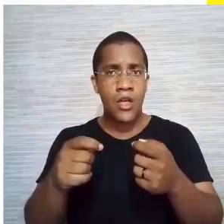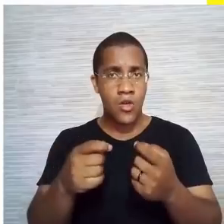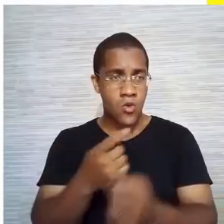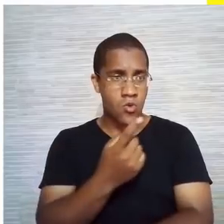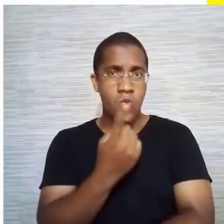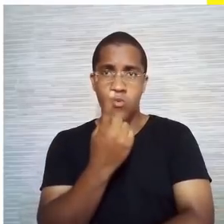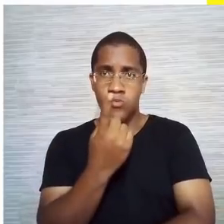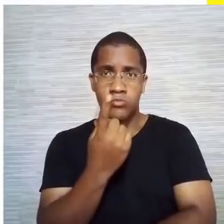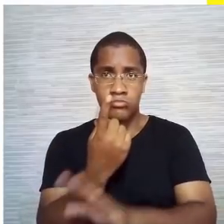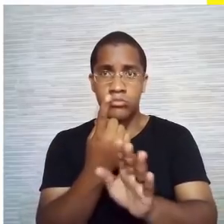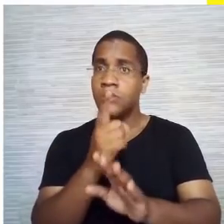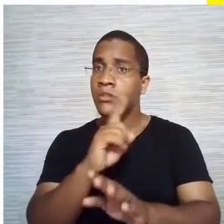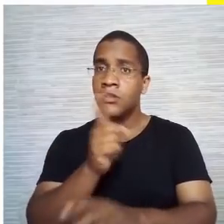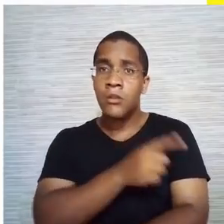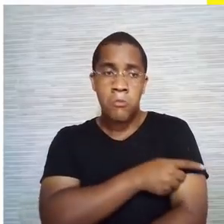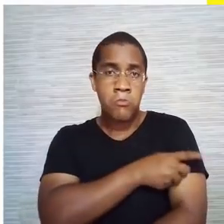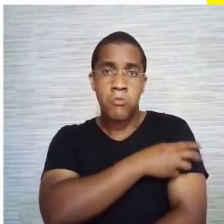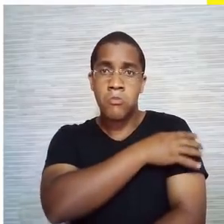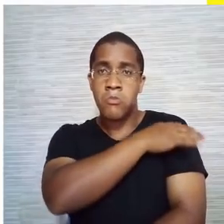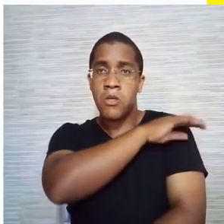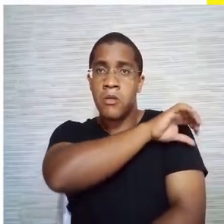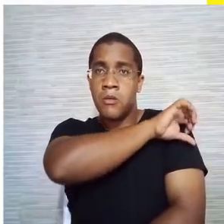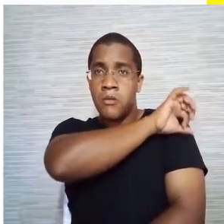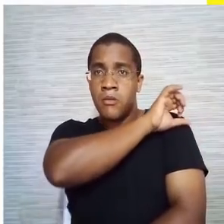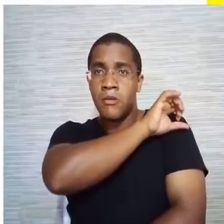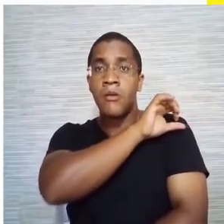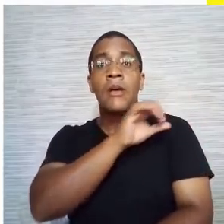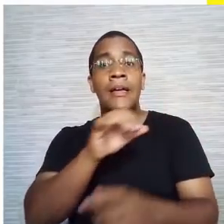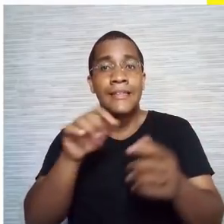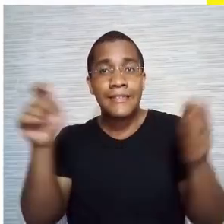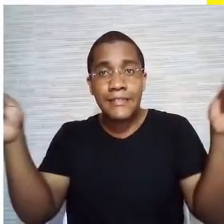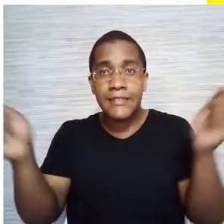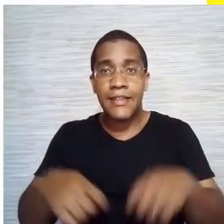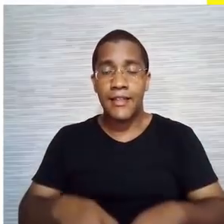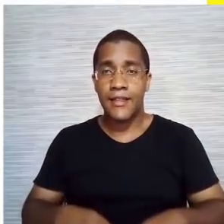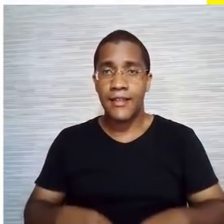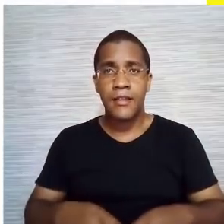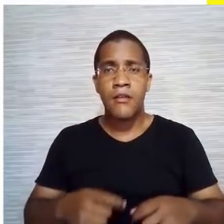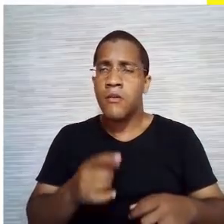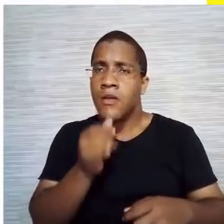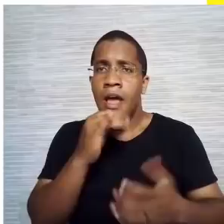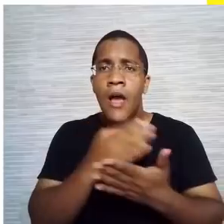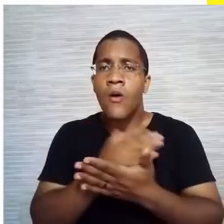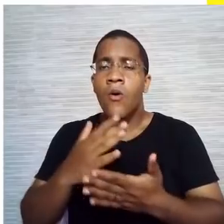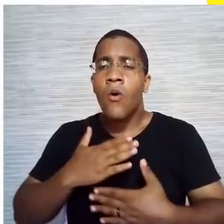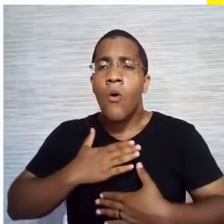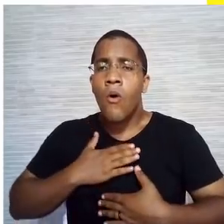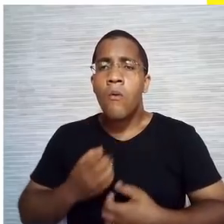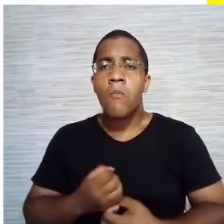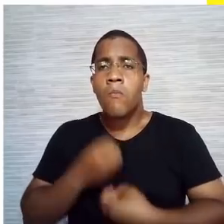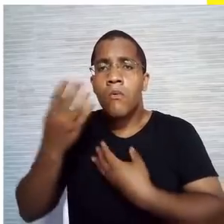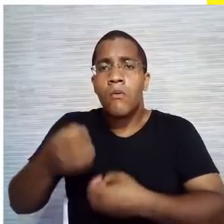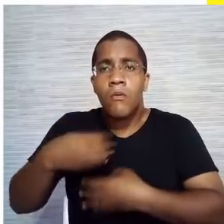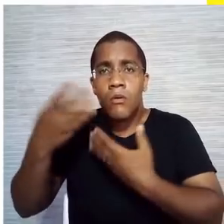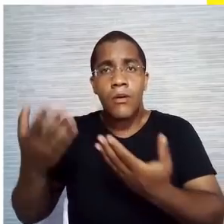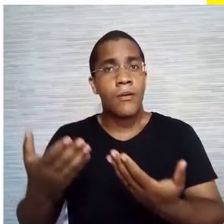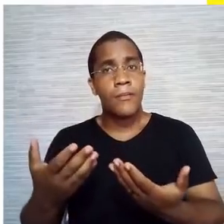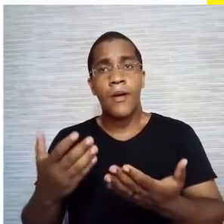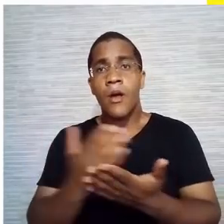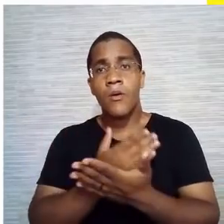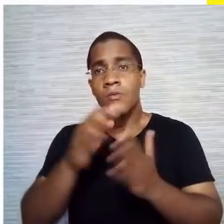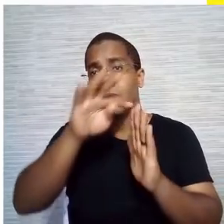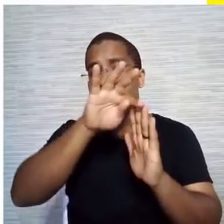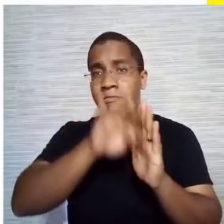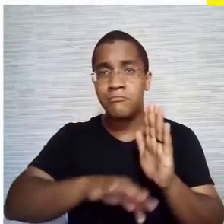anos, ou seja, há estudantes que gostam de fazer poemas, textos, contos, textos de teor